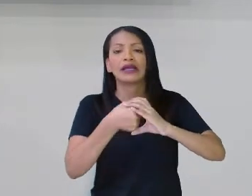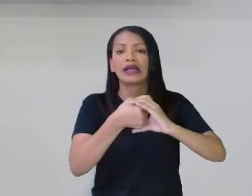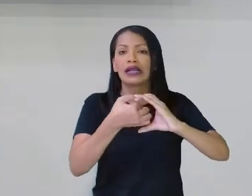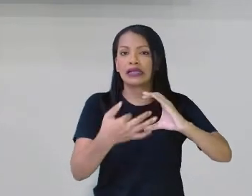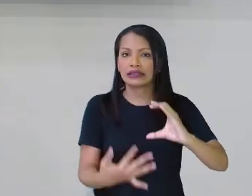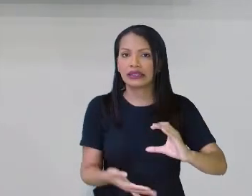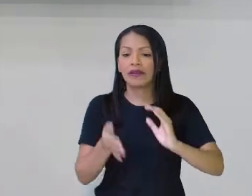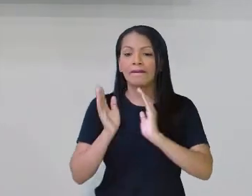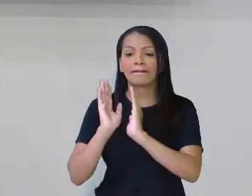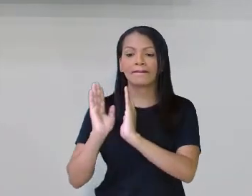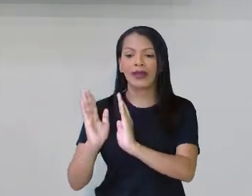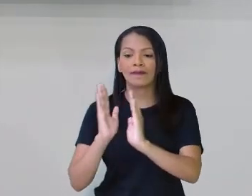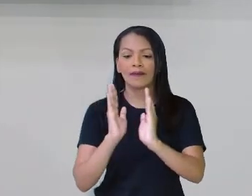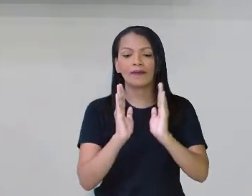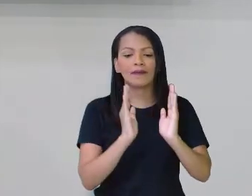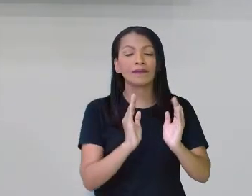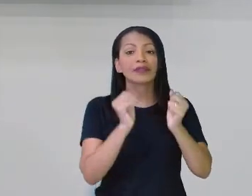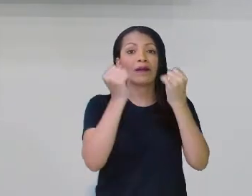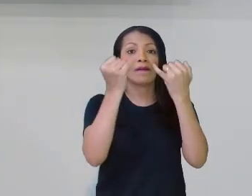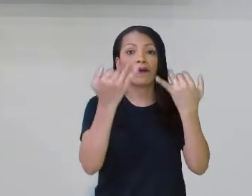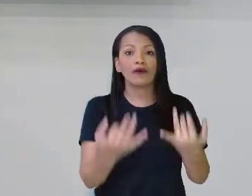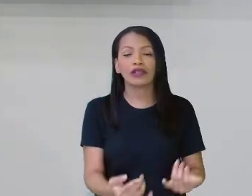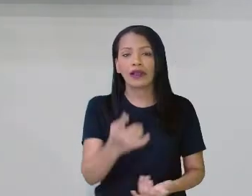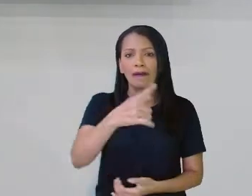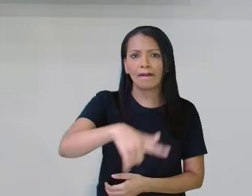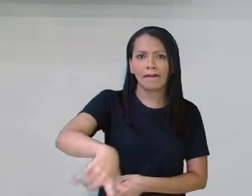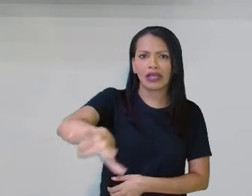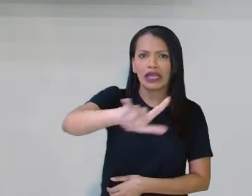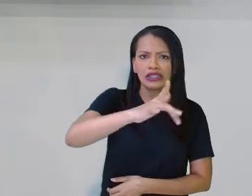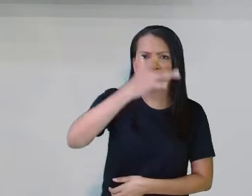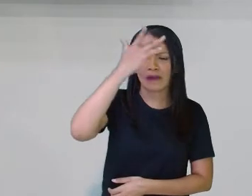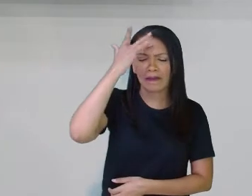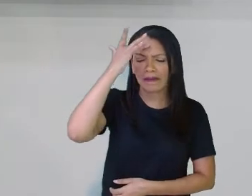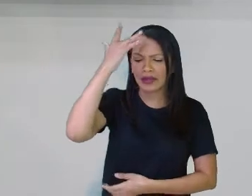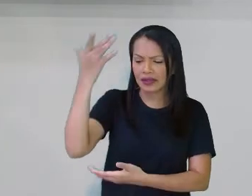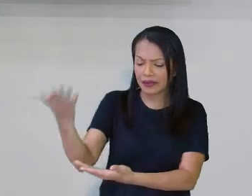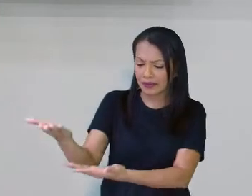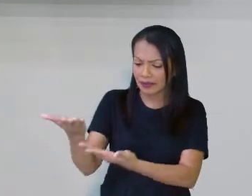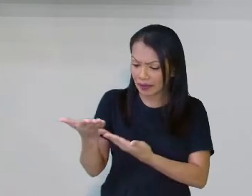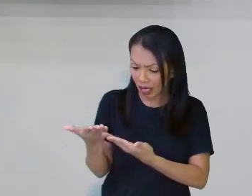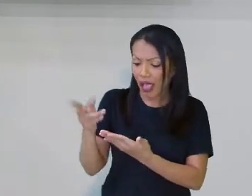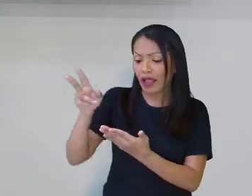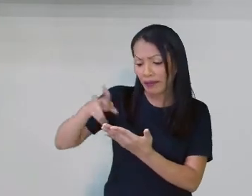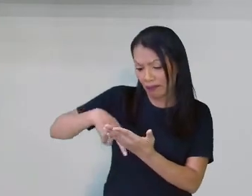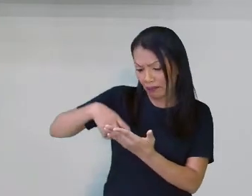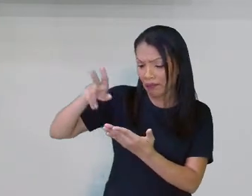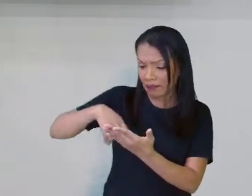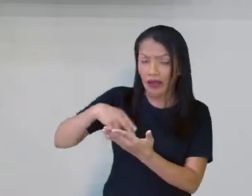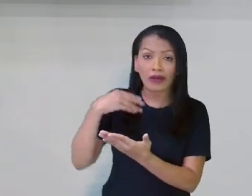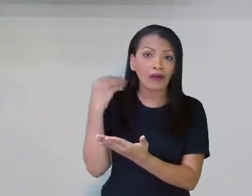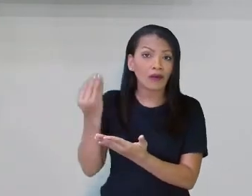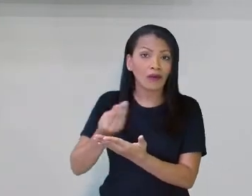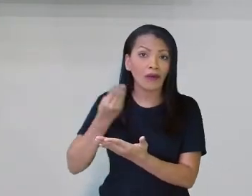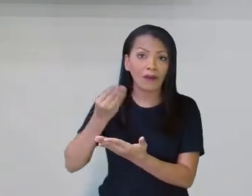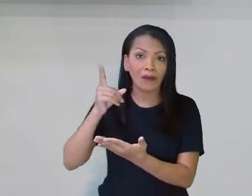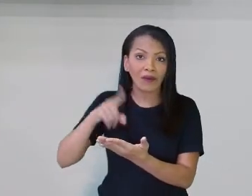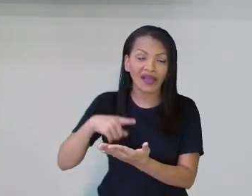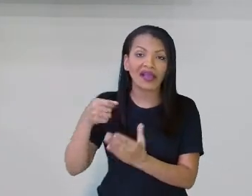sequência para deixar bem claro para quem for ler o nosso verbete o que é, como é